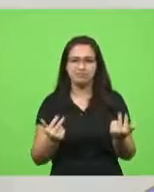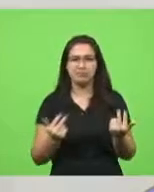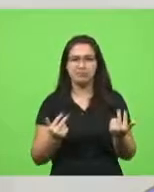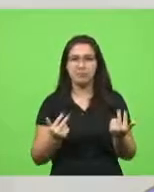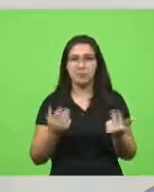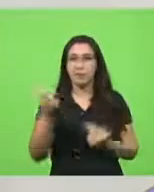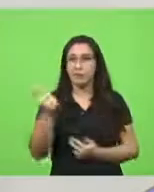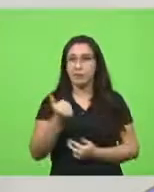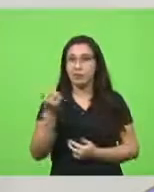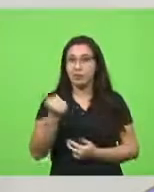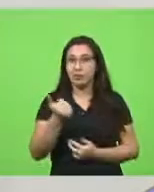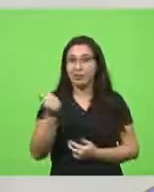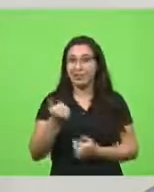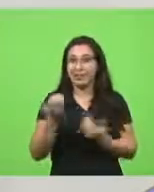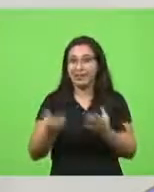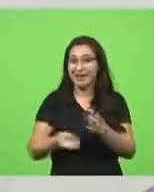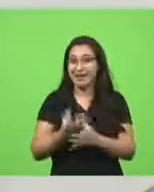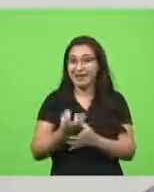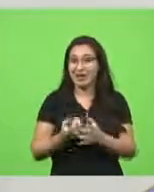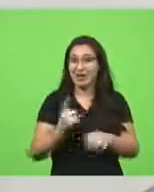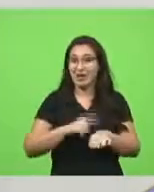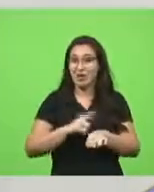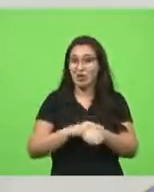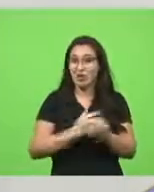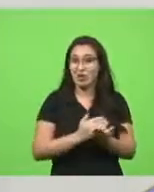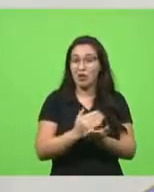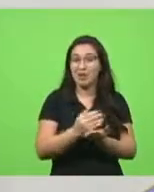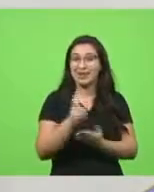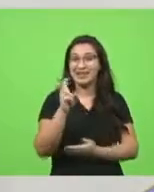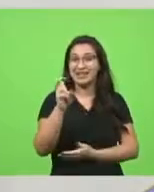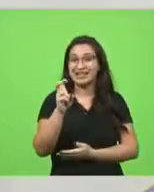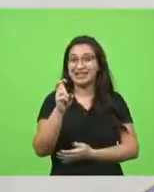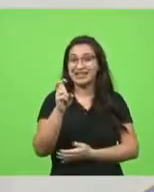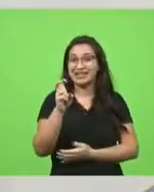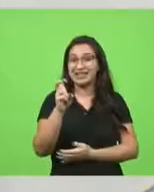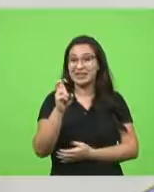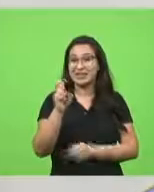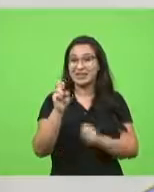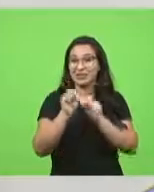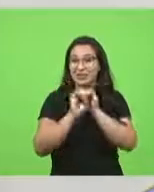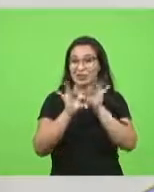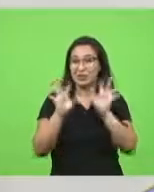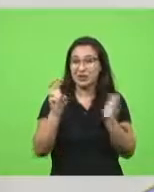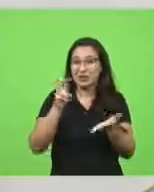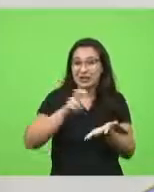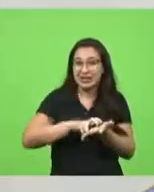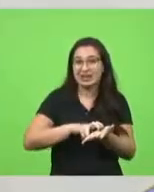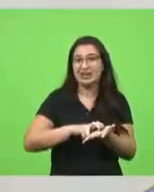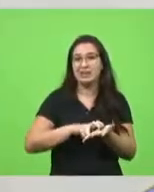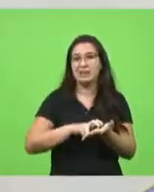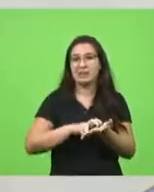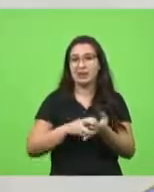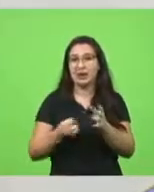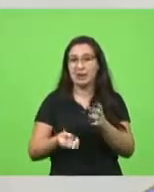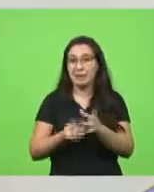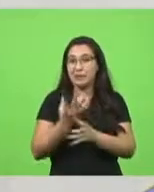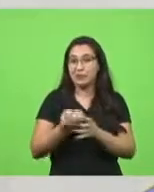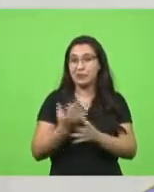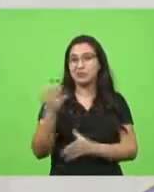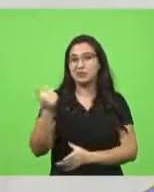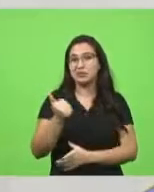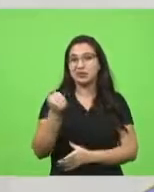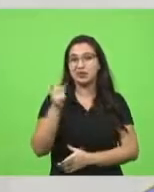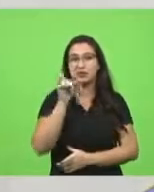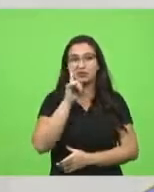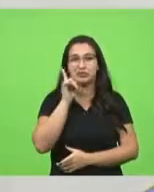está lá na construção dele, trabalhando para ordenhar e produzir o leite que tanto nós precisamos para o dia a dia. Muito obrigado,